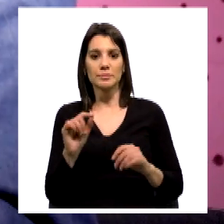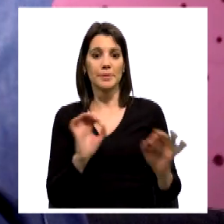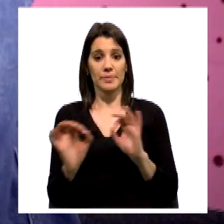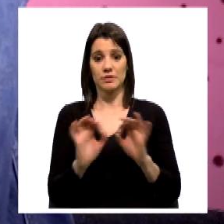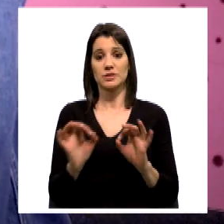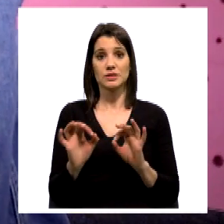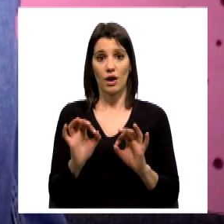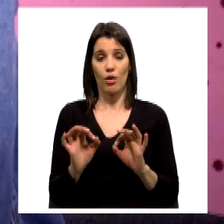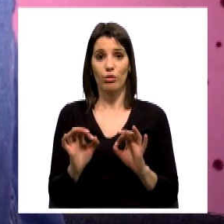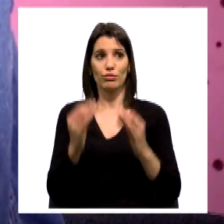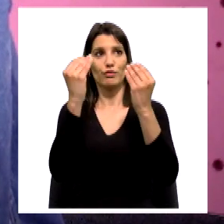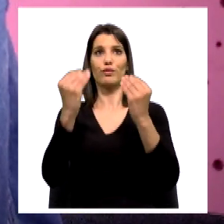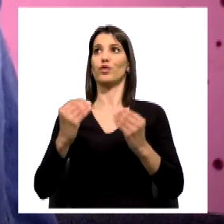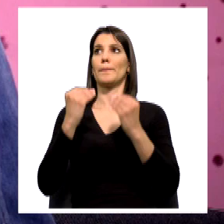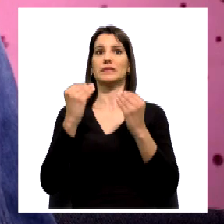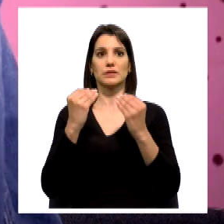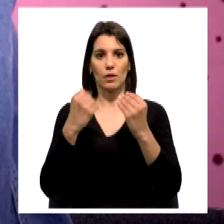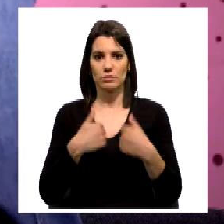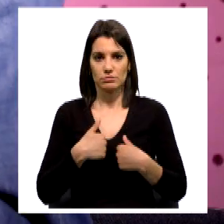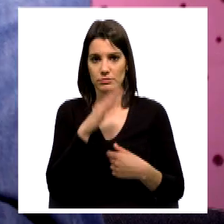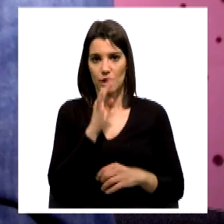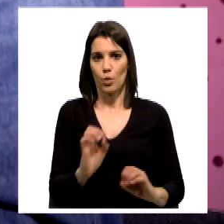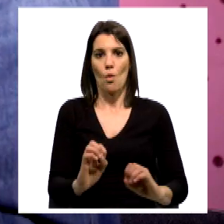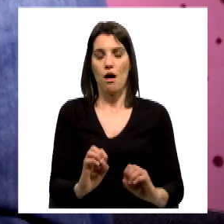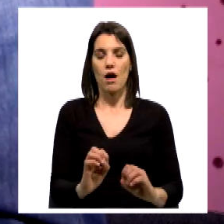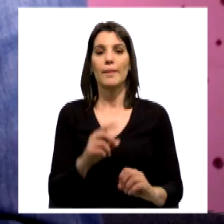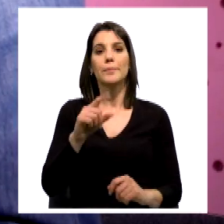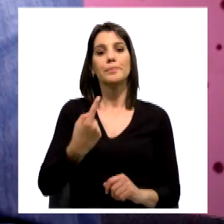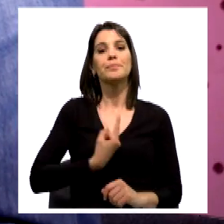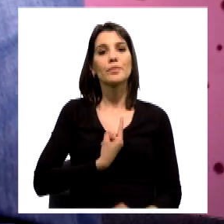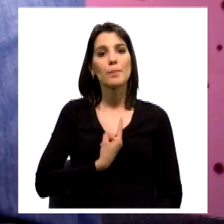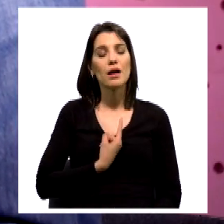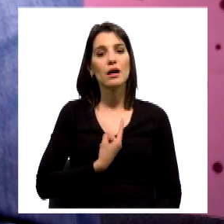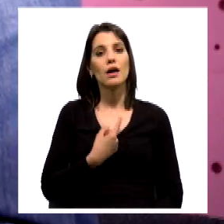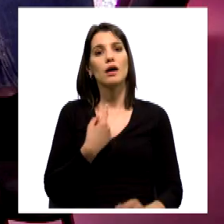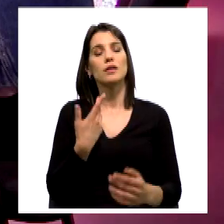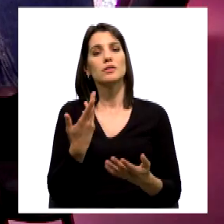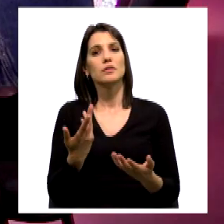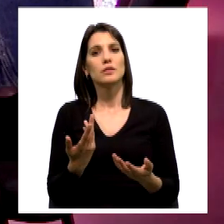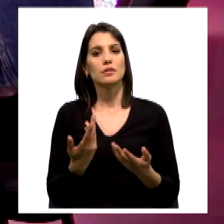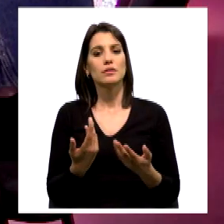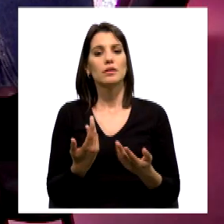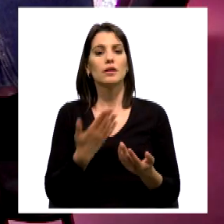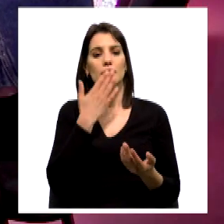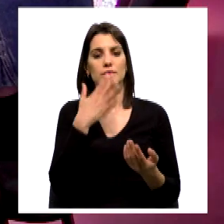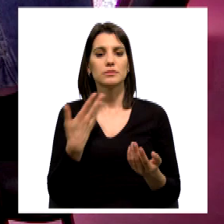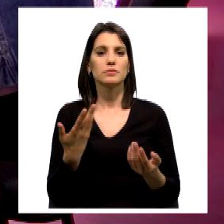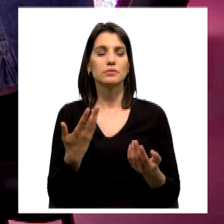ter preparação académica para a exercer, obriga-me a determinado tipo de